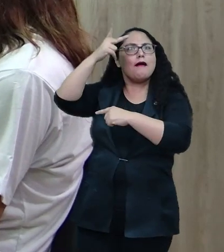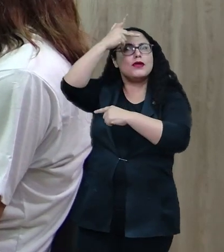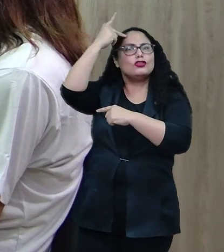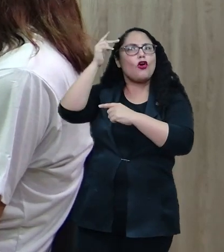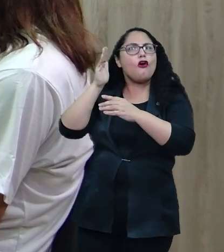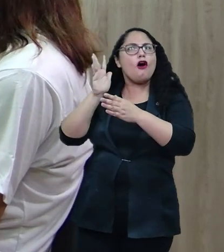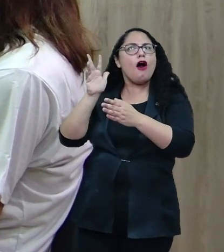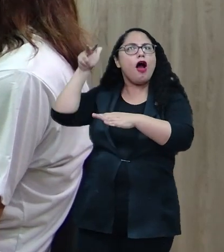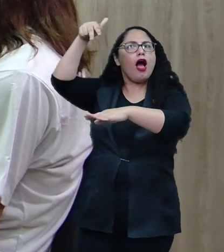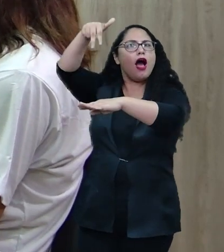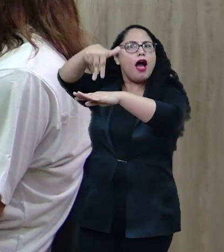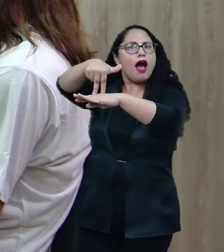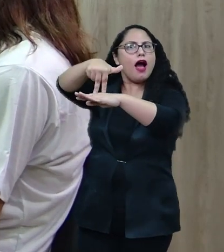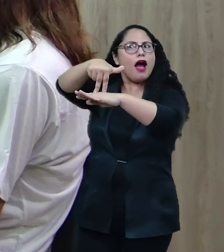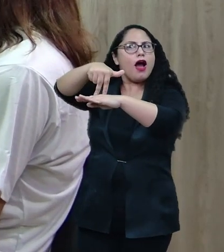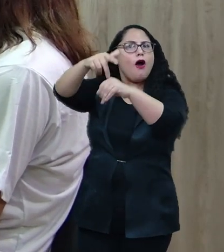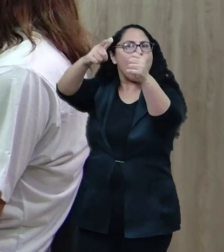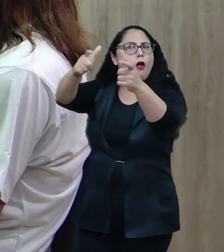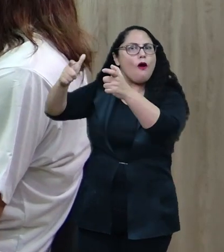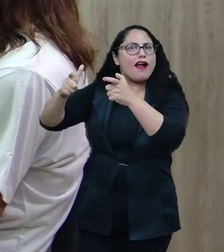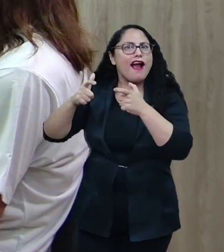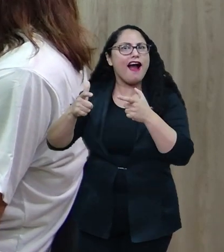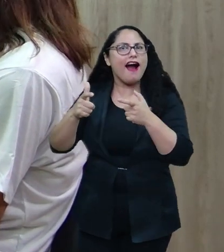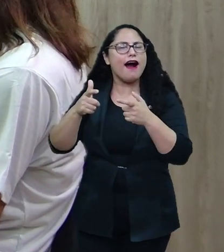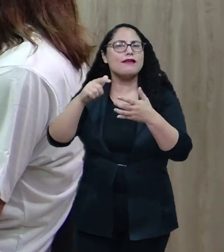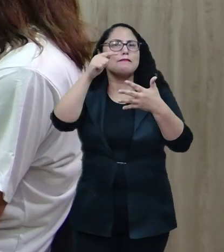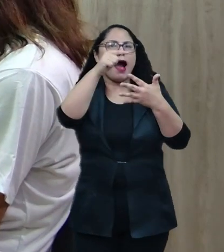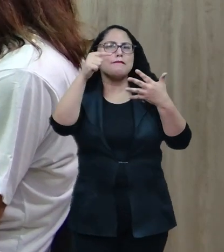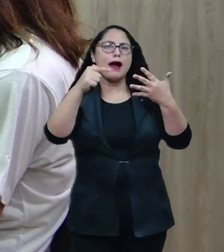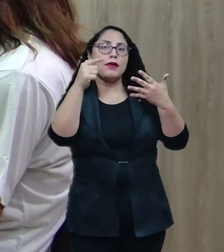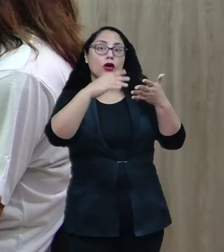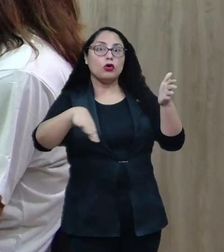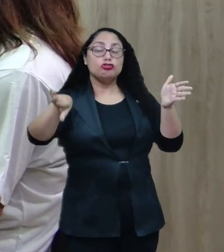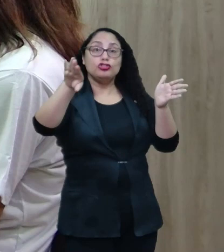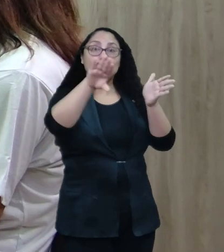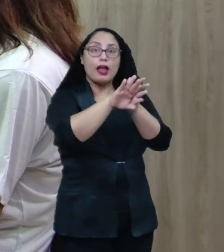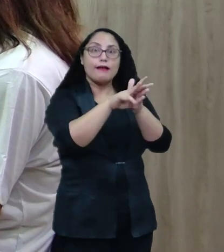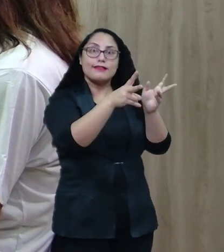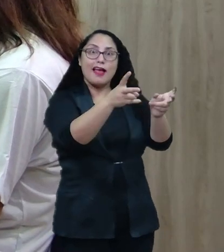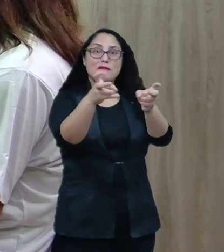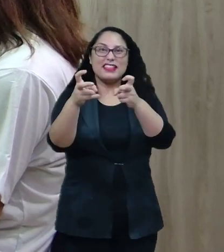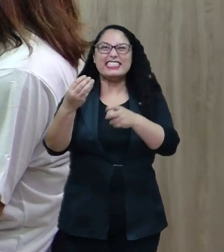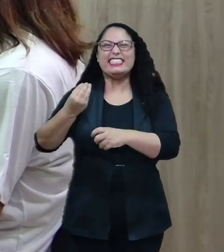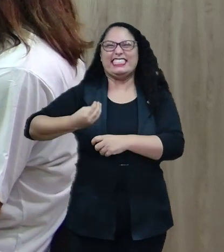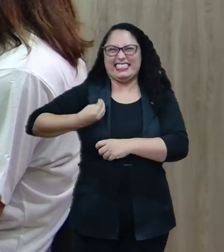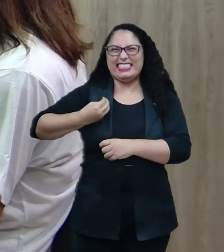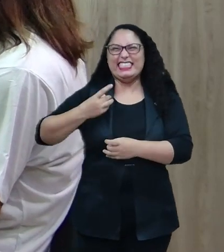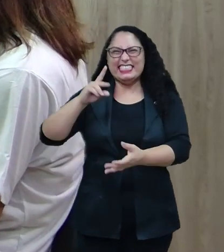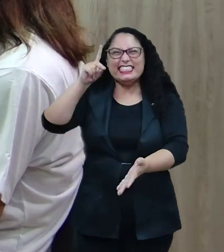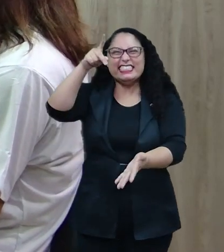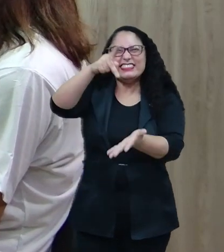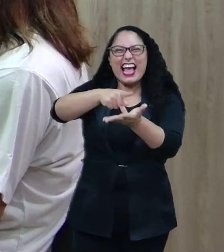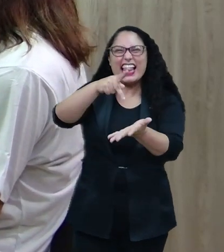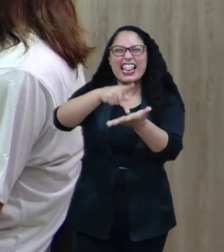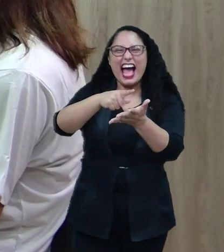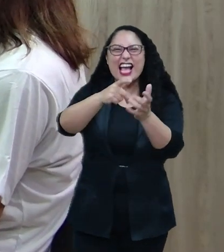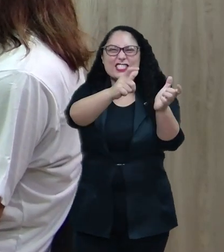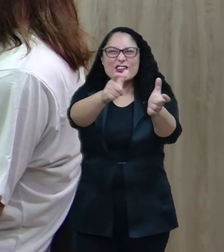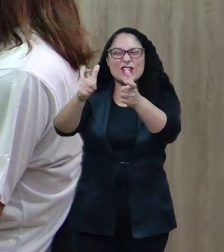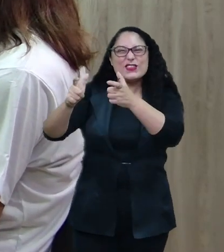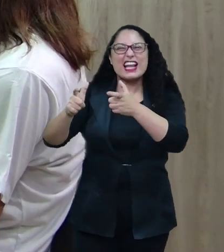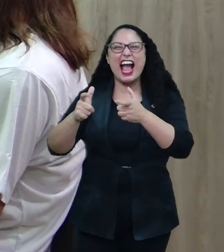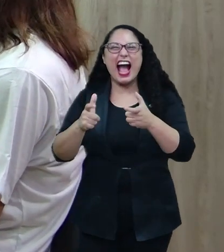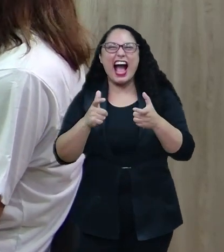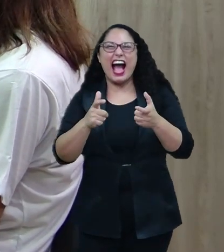pra lá, ah, é um lugar assim, assado. Você chega lá, vê que existe de verdade, é um lugar como,